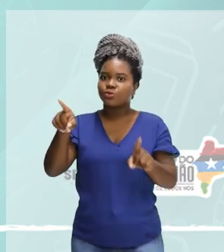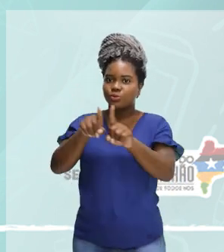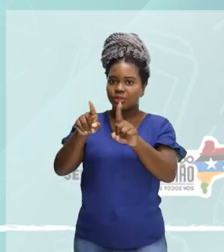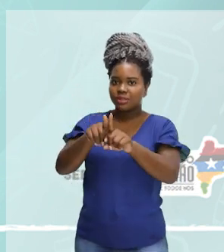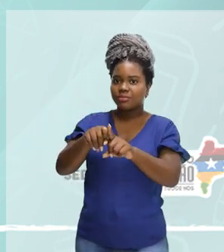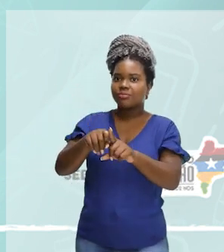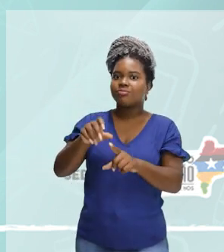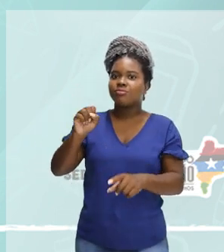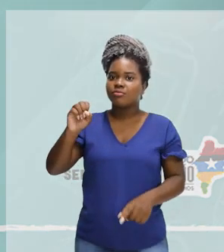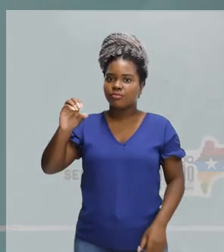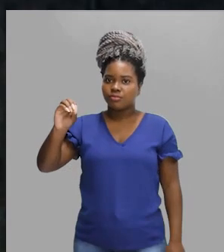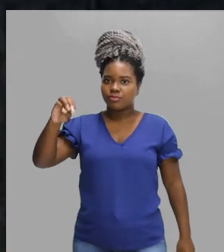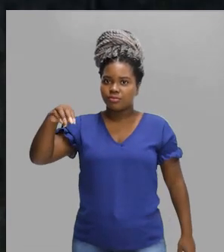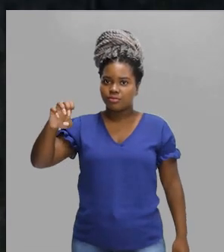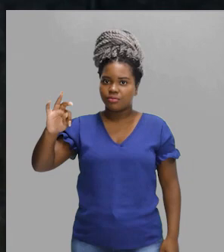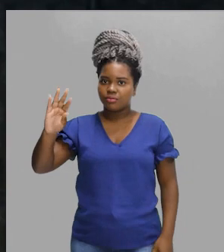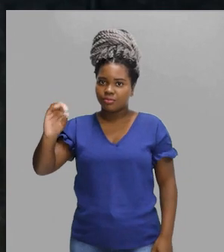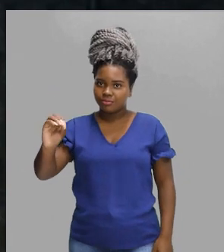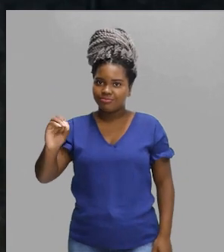Se produz